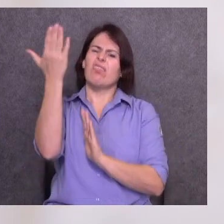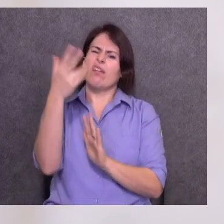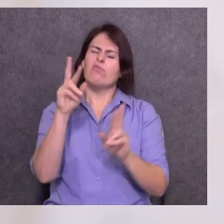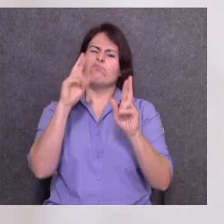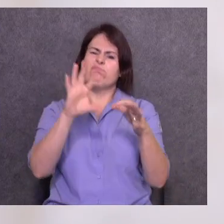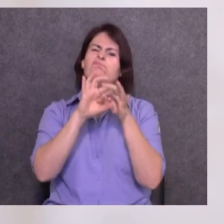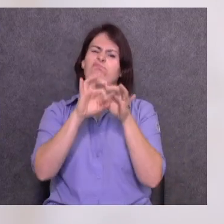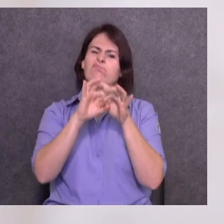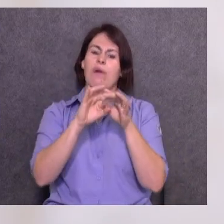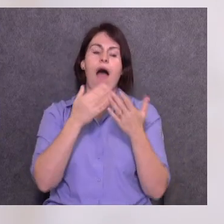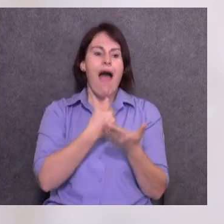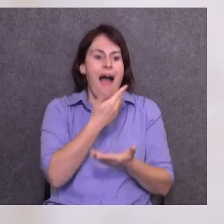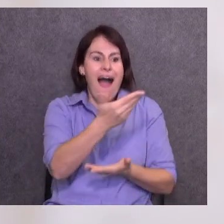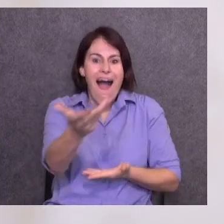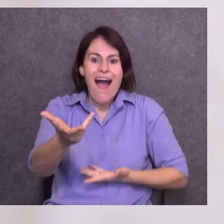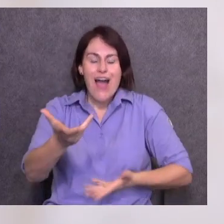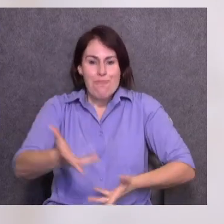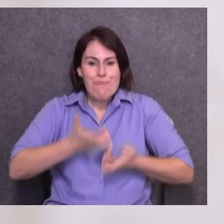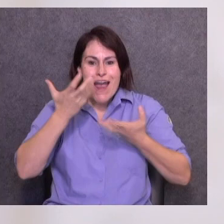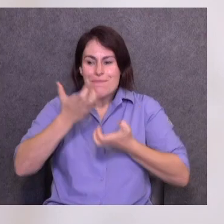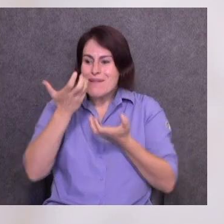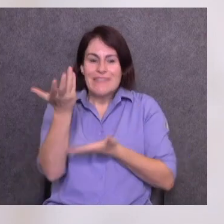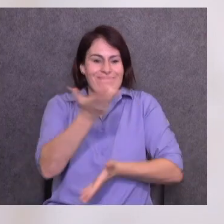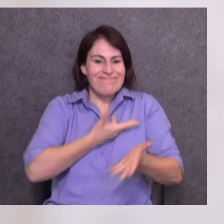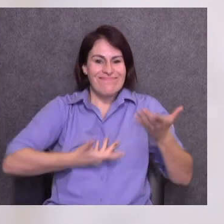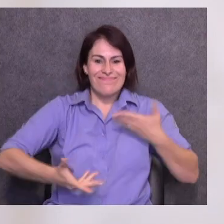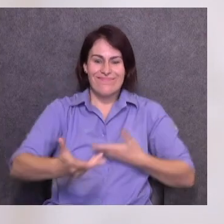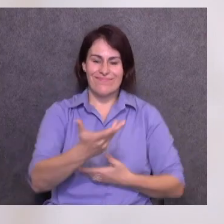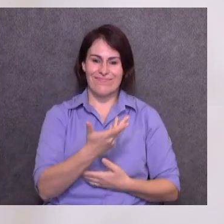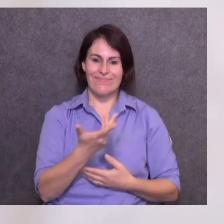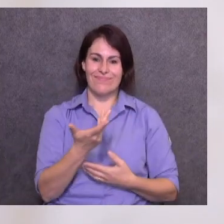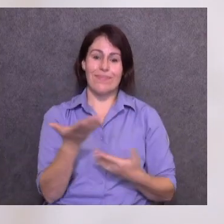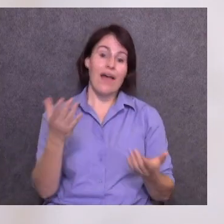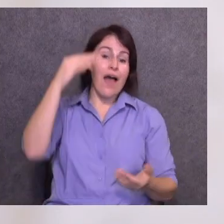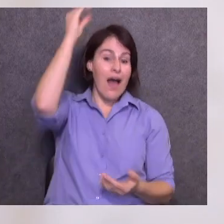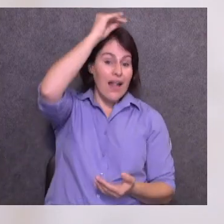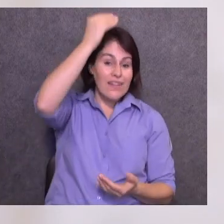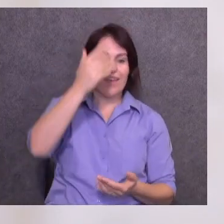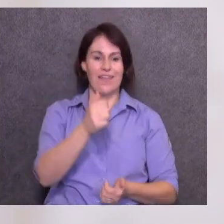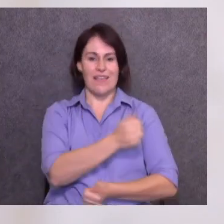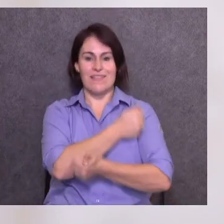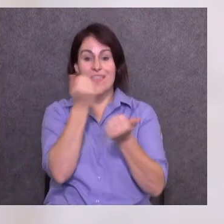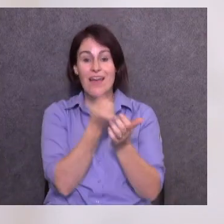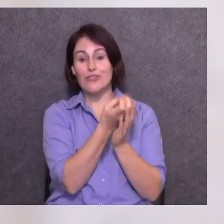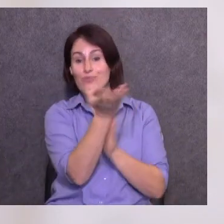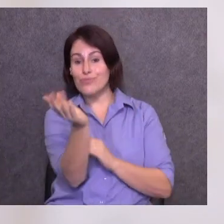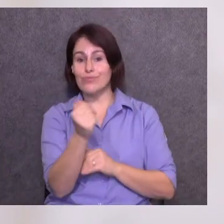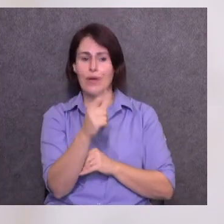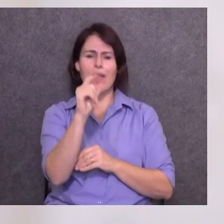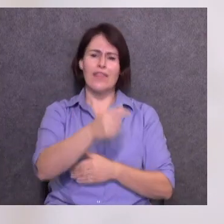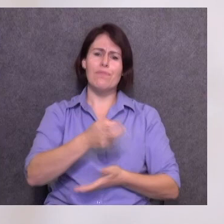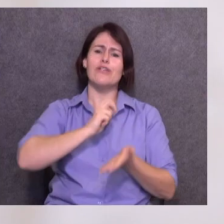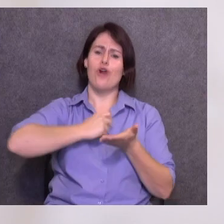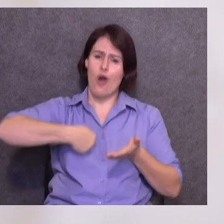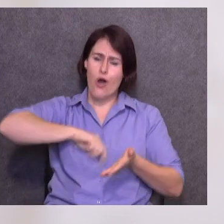no meio do seu povo. No meio das nossas cidades e aldeias, ao longo das estradas que